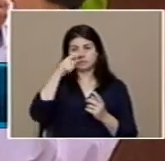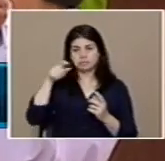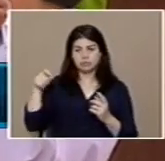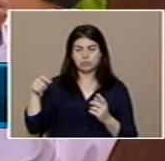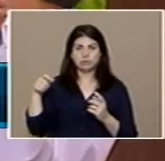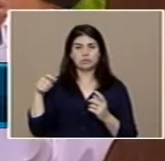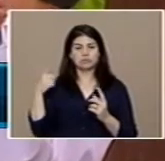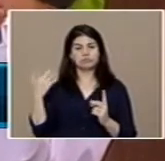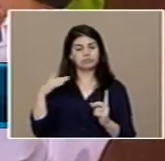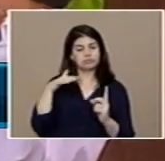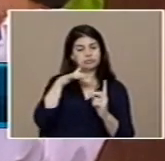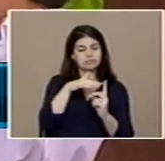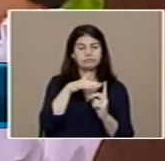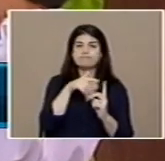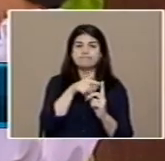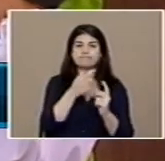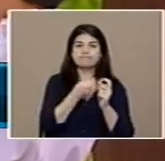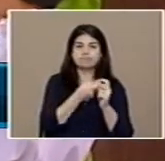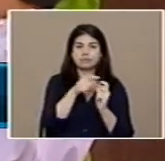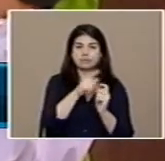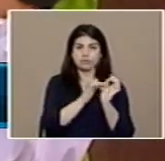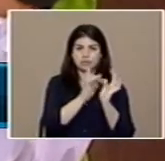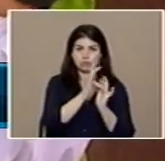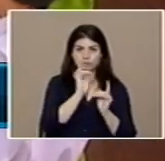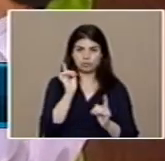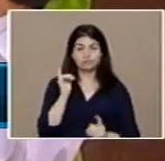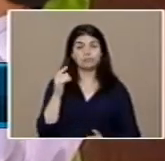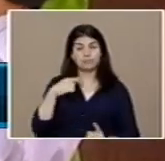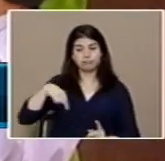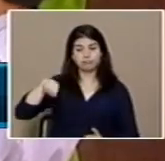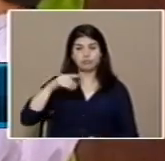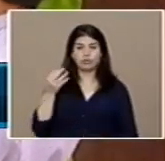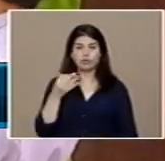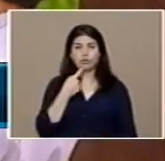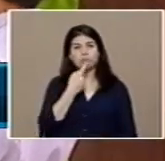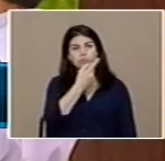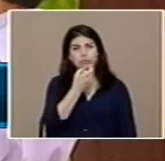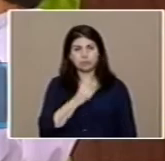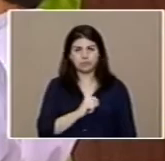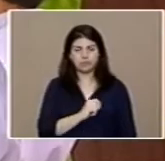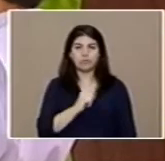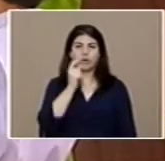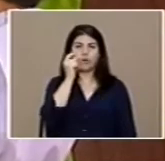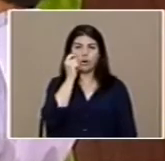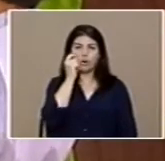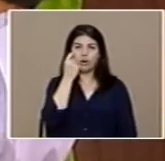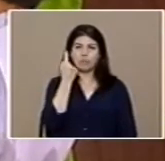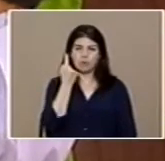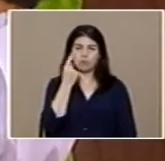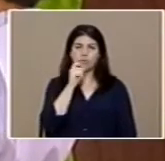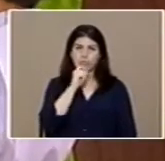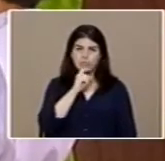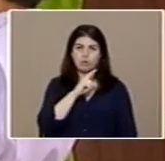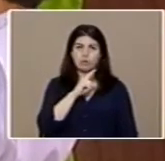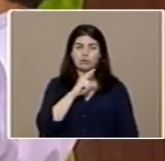fariseus para o porém a prova o e perguntaram gente Como pode um homem repudiar